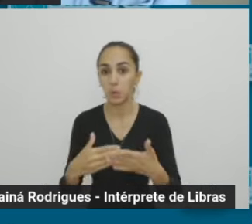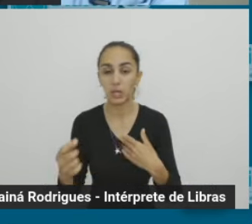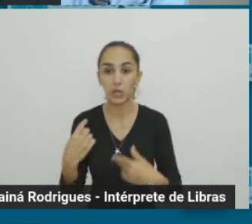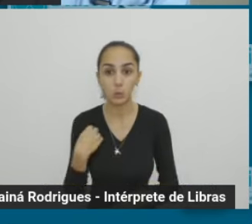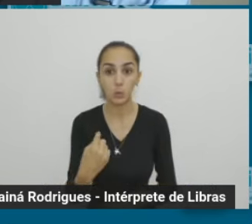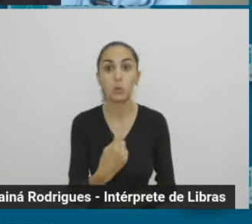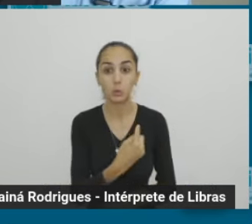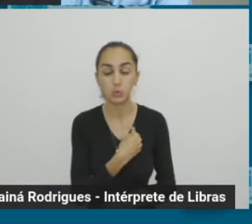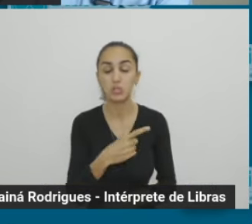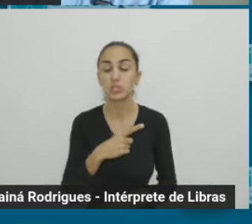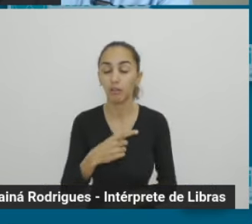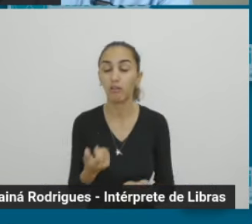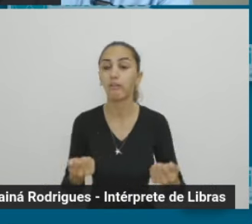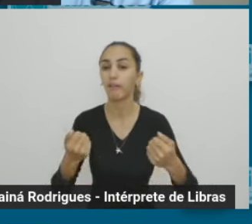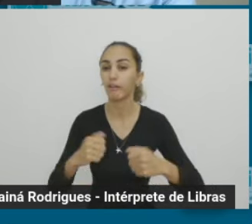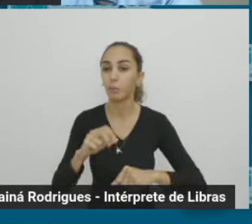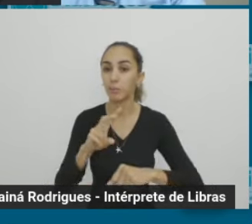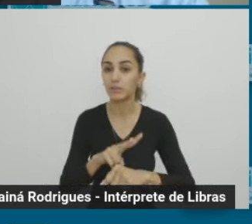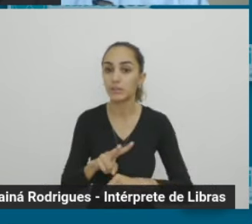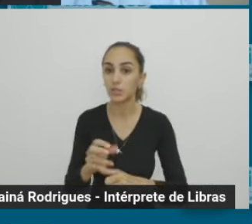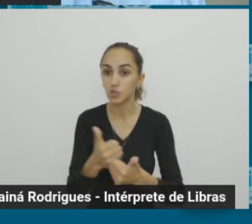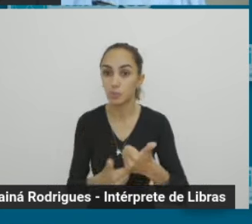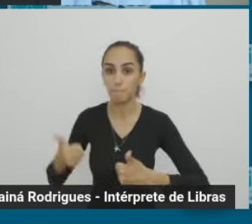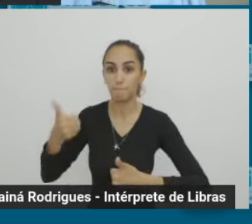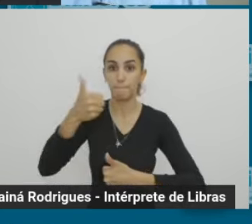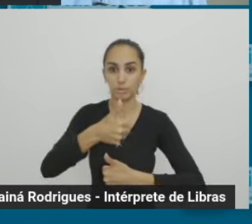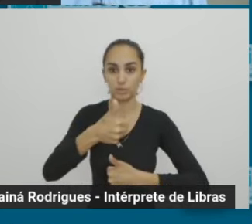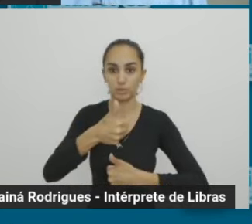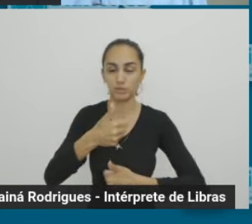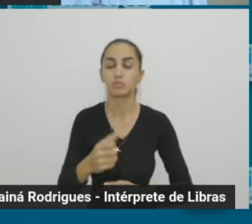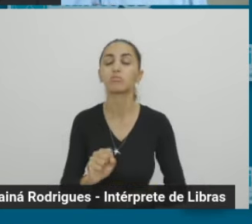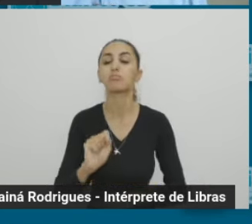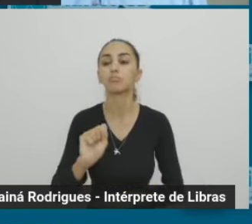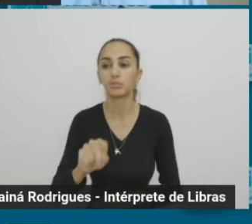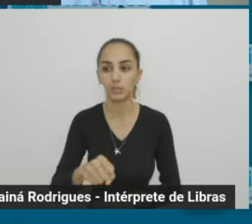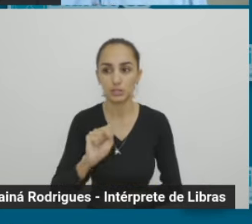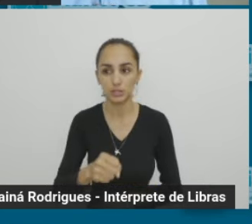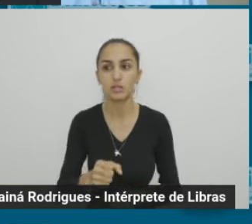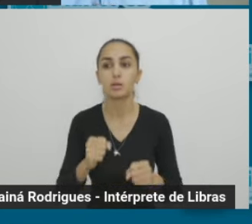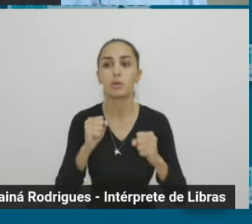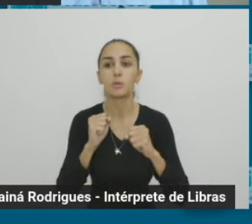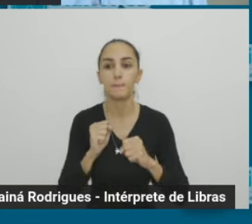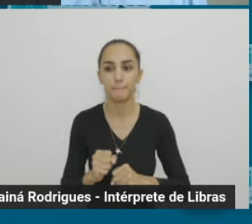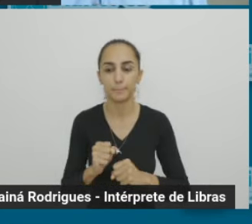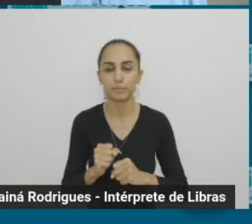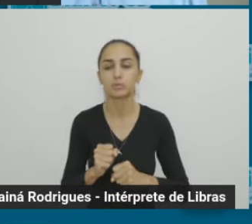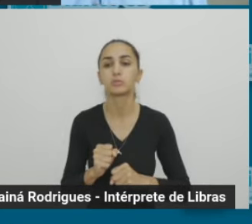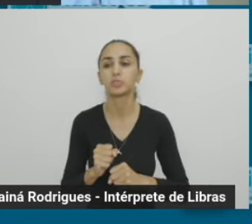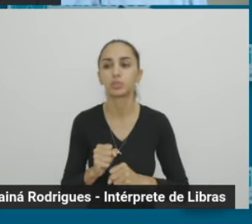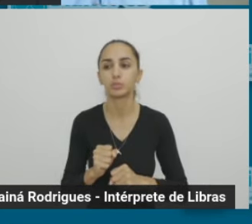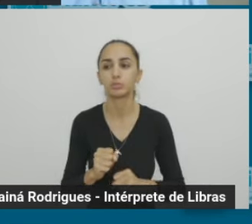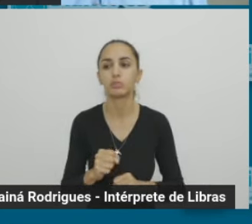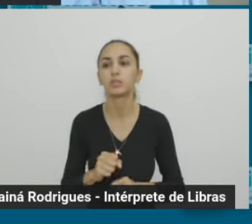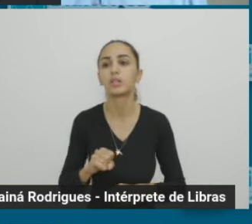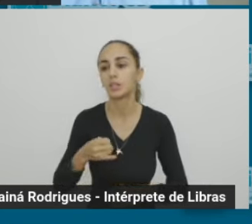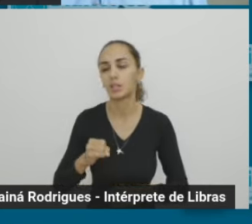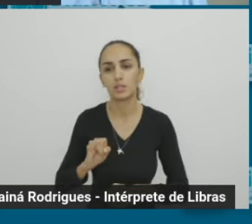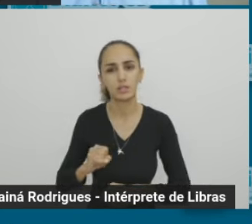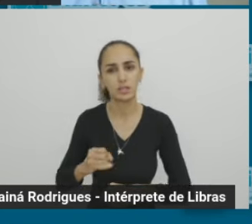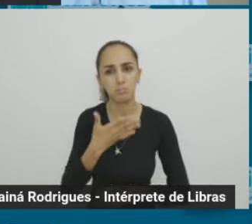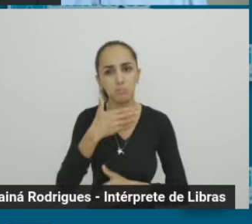temos capacidade de protagonismo. E sim, podemos contribuir de forma a engrandecer as